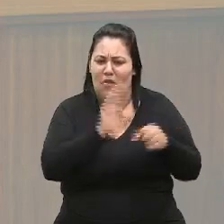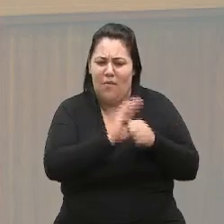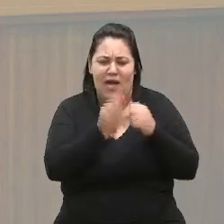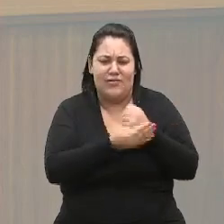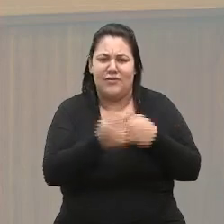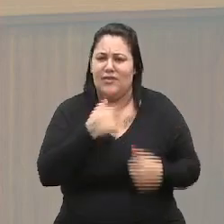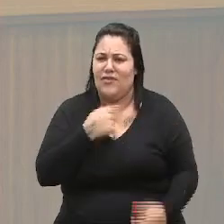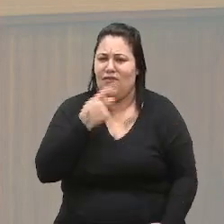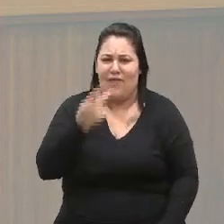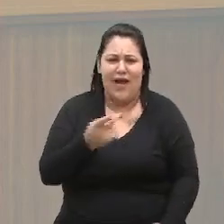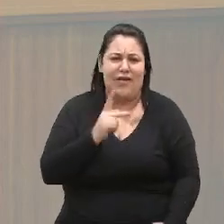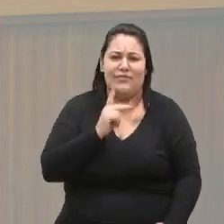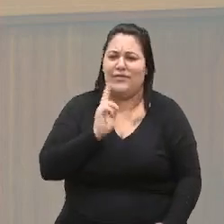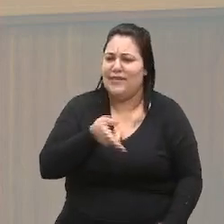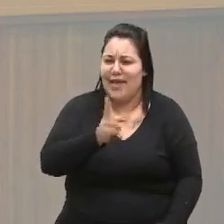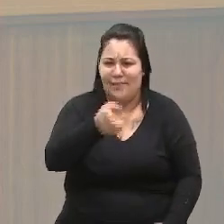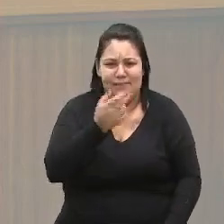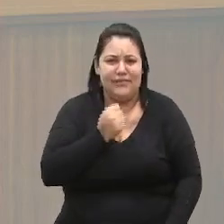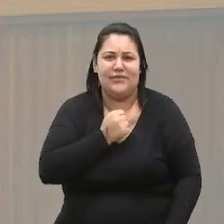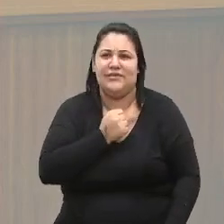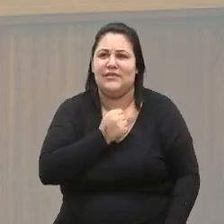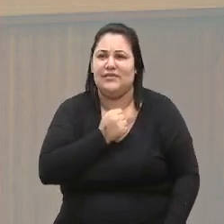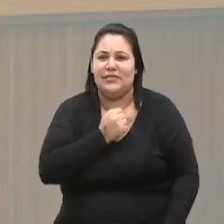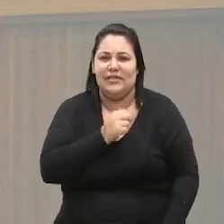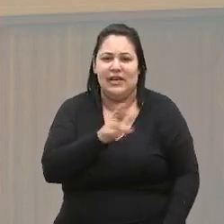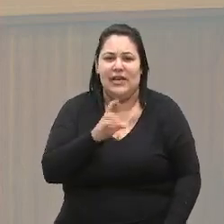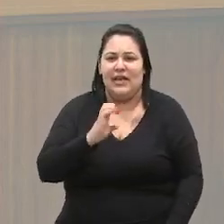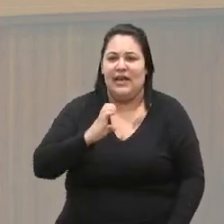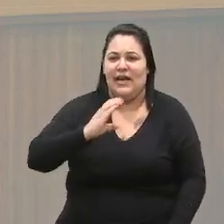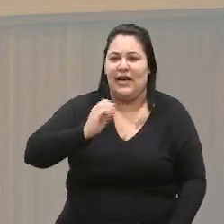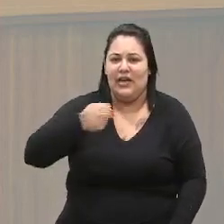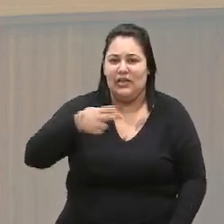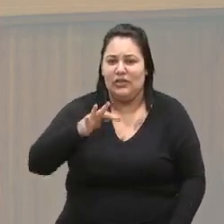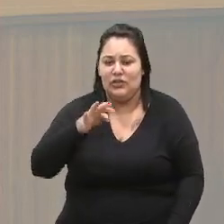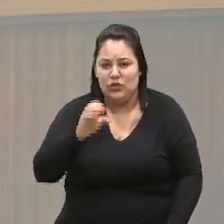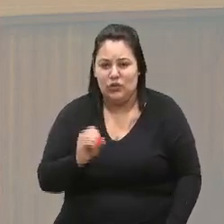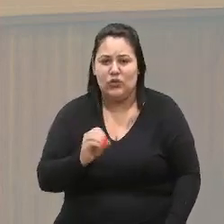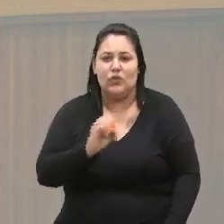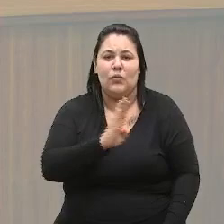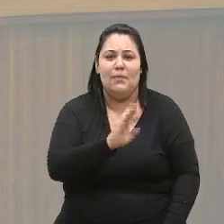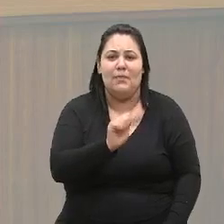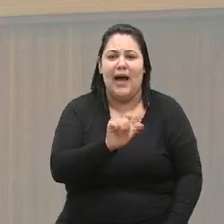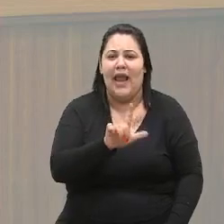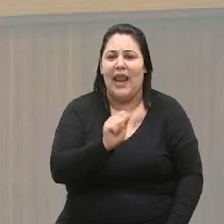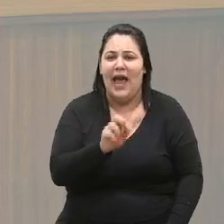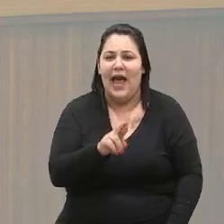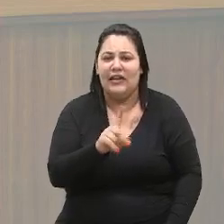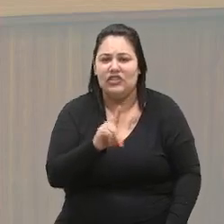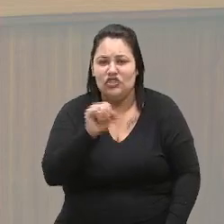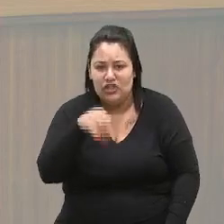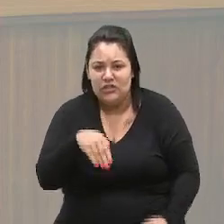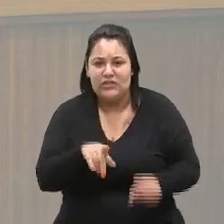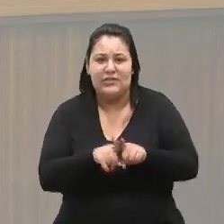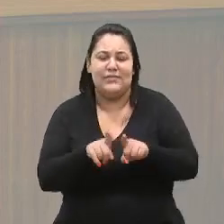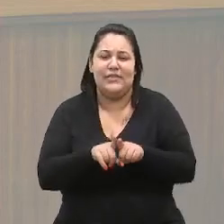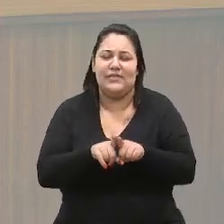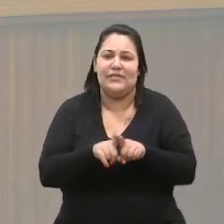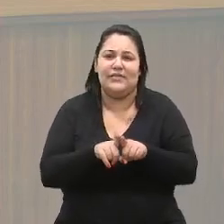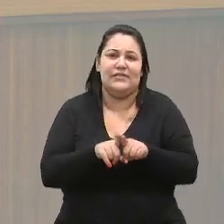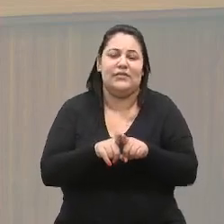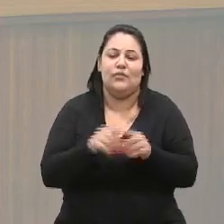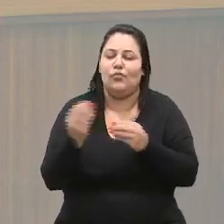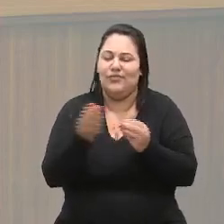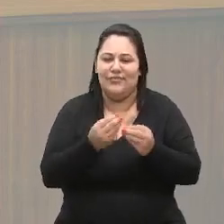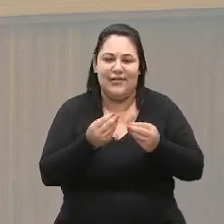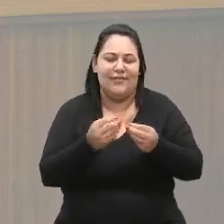falo em diversas vezes, como o Recanto das Cascatas, o loteamento Balardim, que muitas das melhorias nas